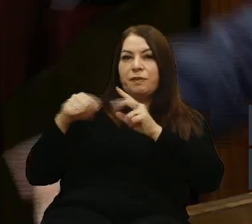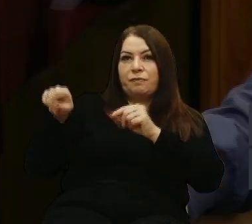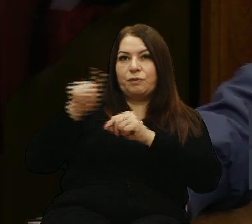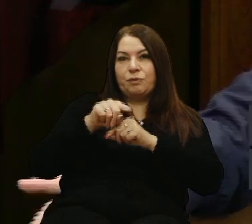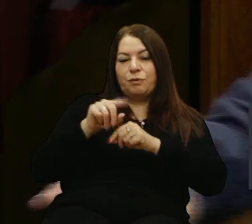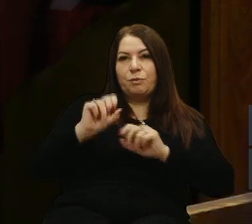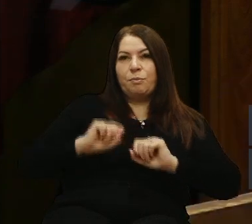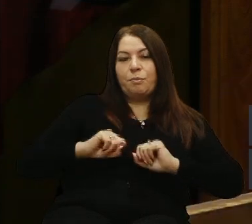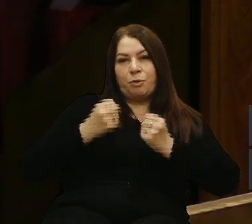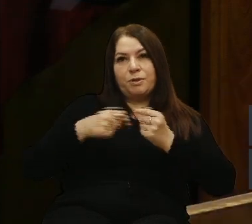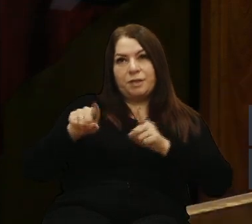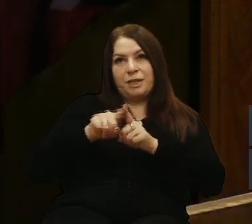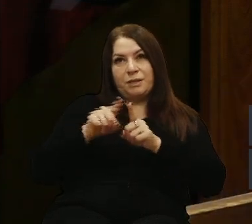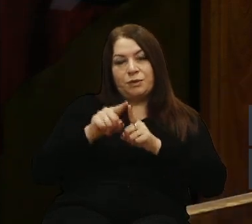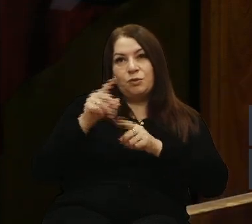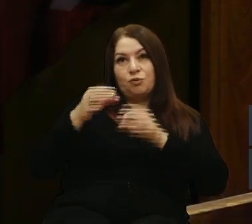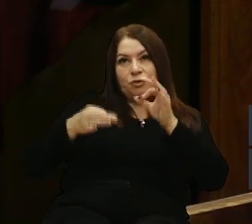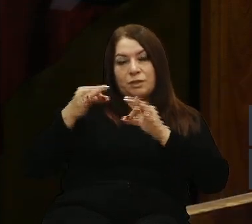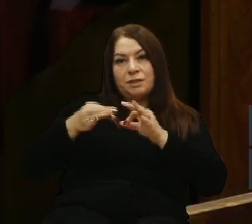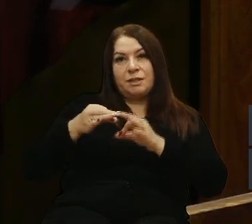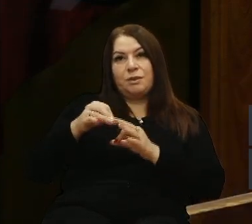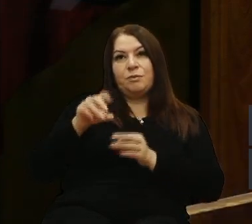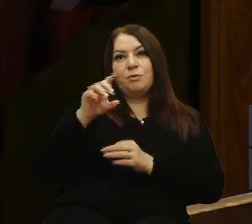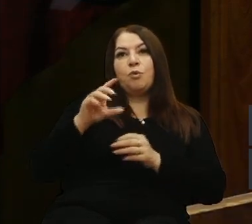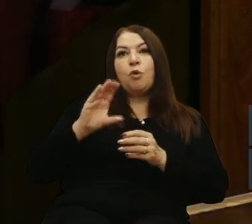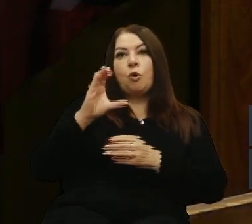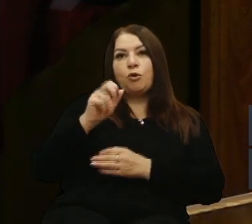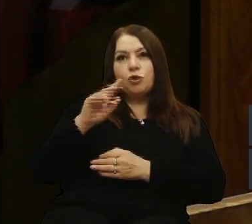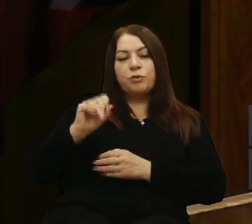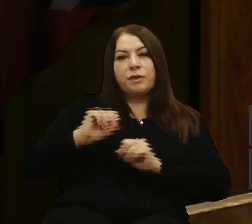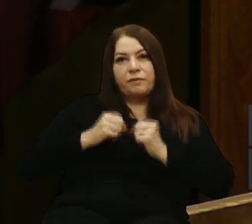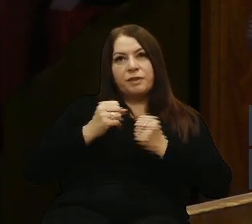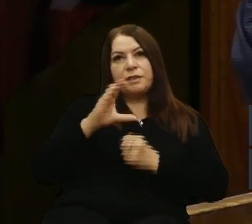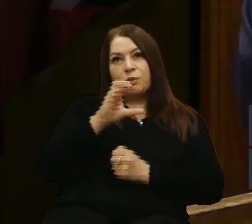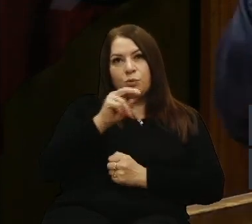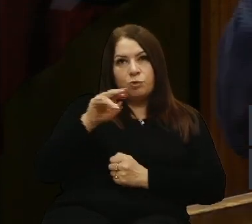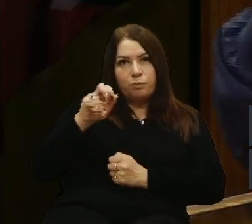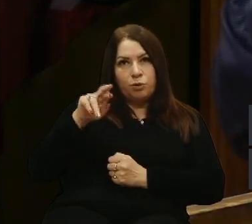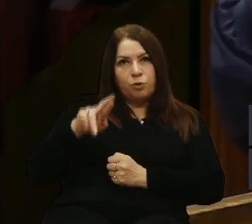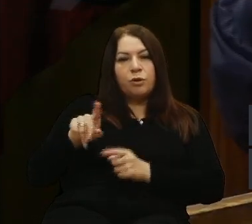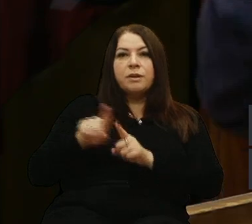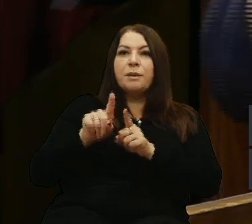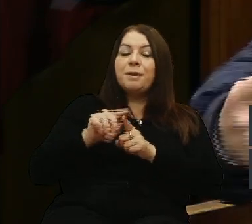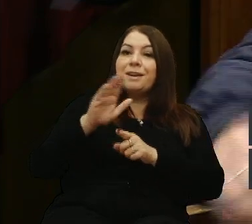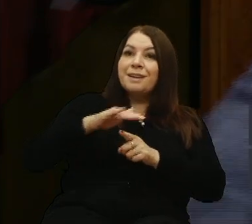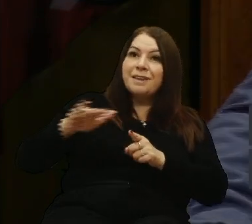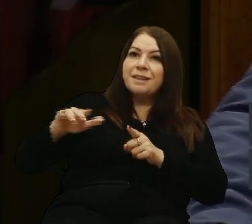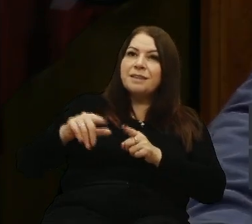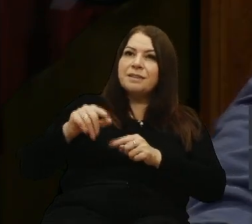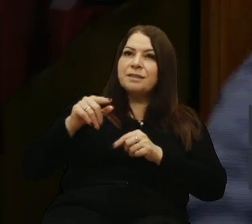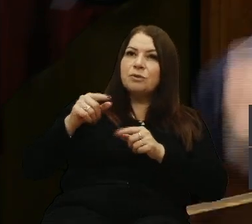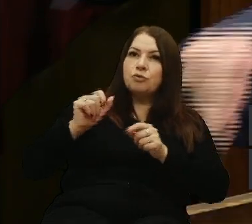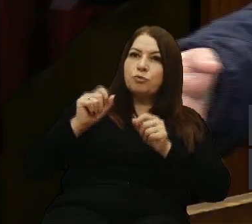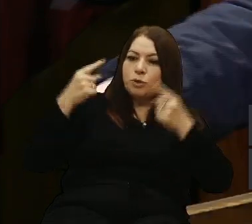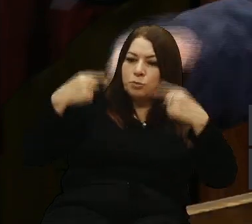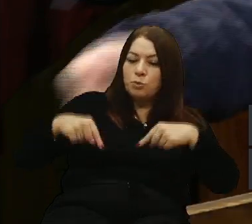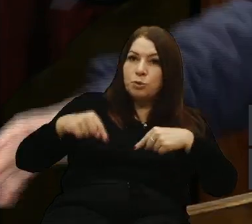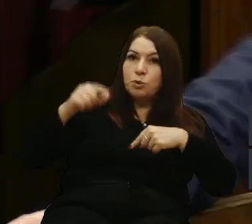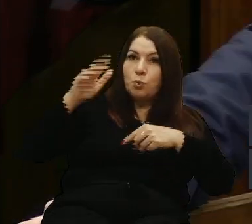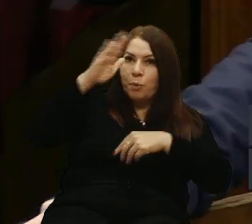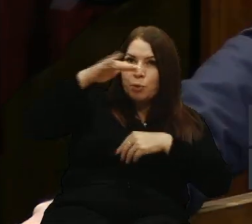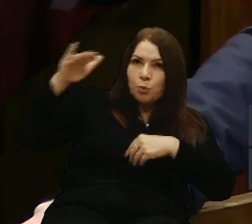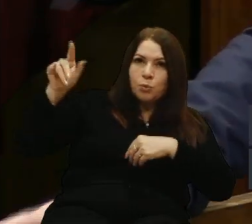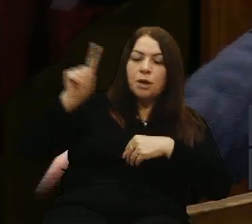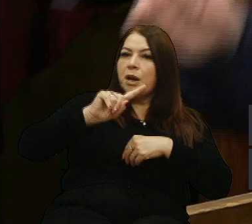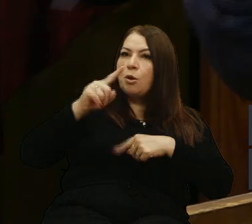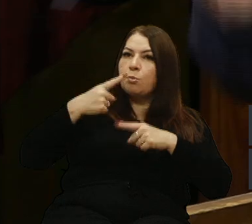Código de Defesa do Consumidor. A gente tem condição de ter uma criança com uma disputa real com um adulto? Não, por isso